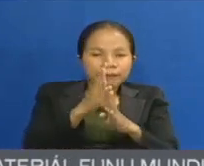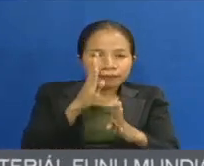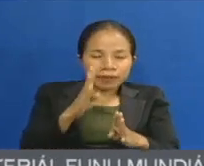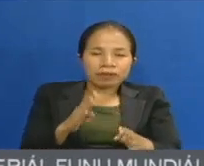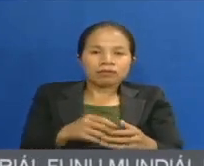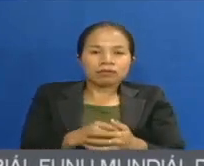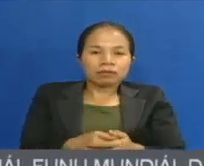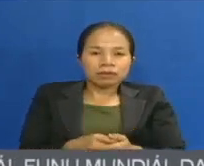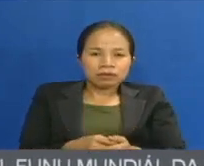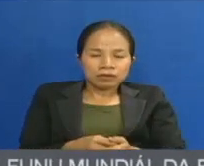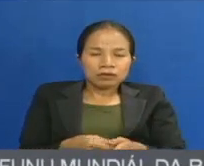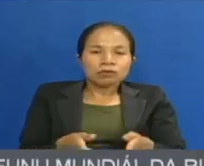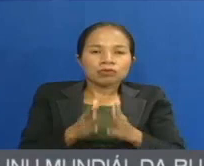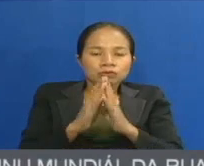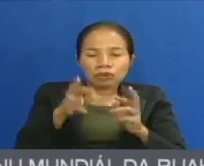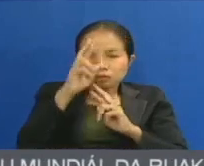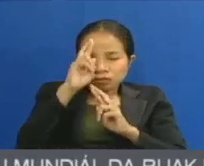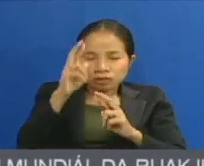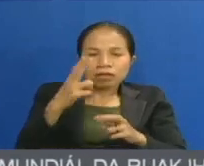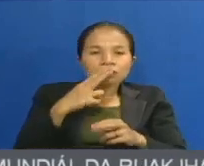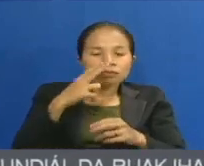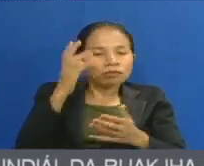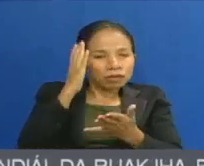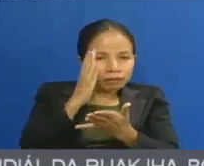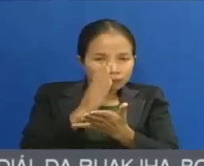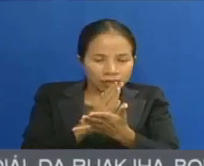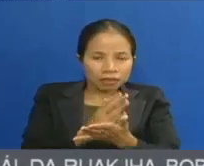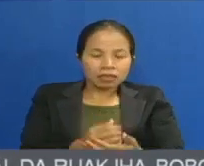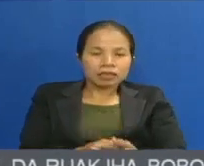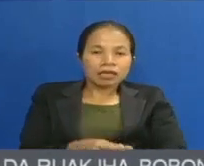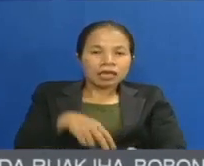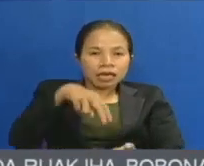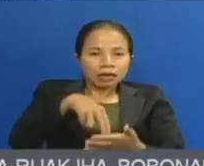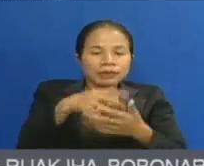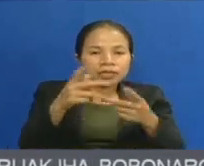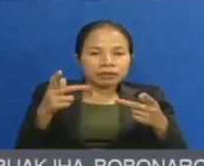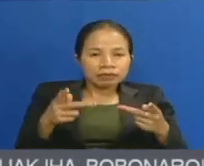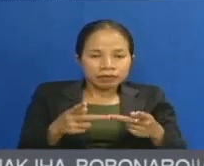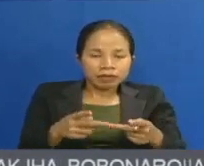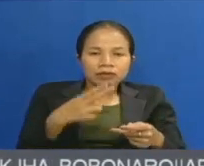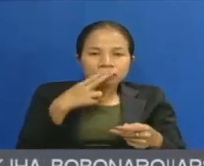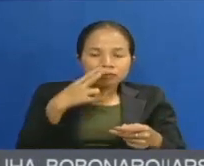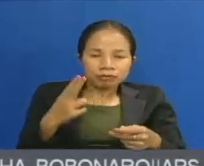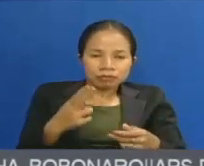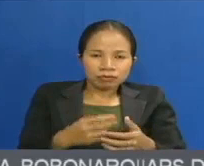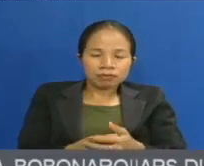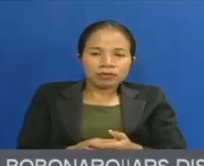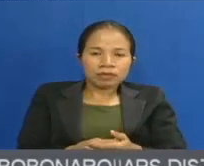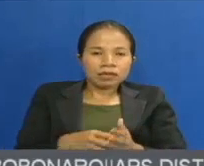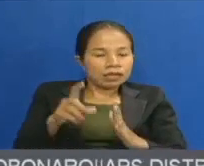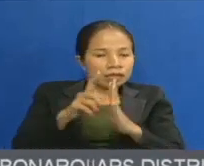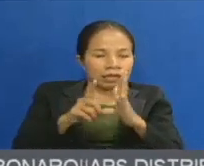anguna, custo para respeito. Atu fuma para tia, hambriga fat in Roma. Fuma, lei